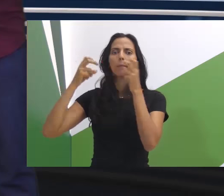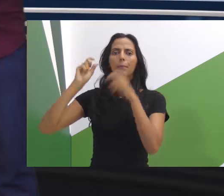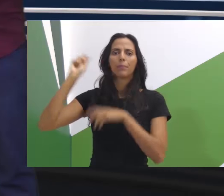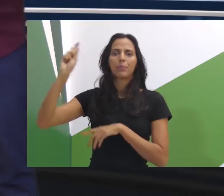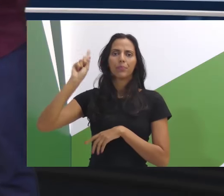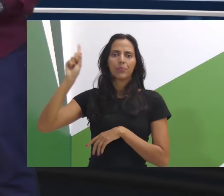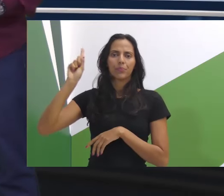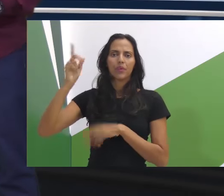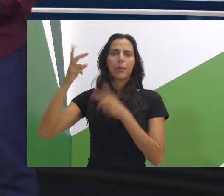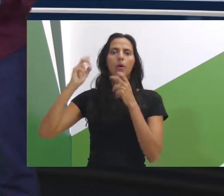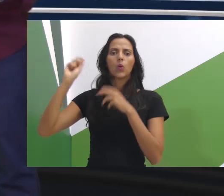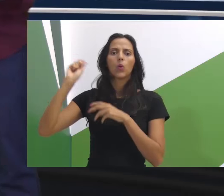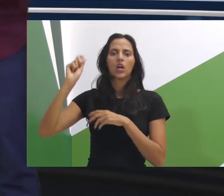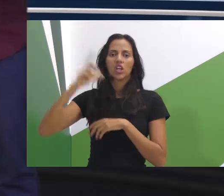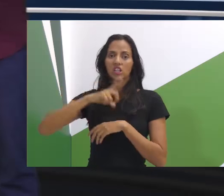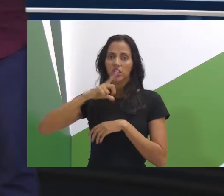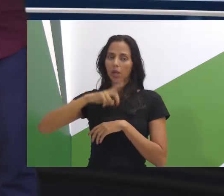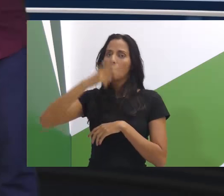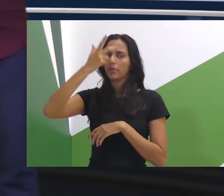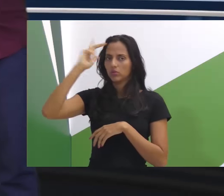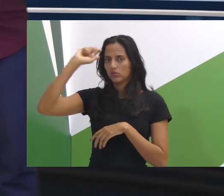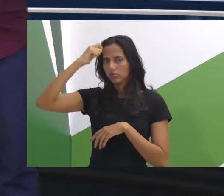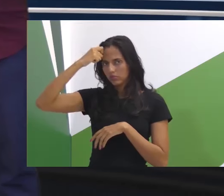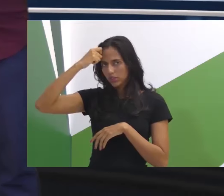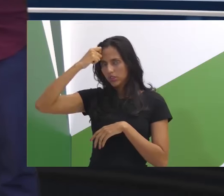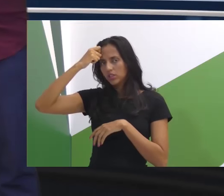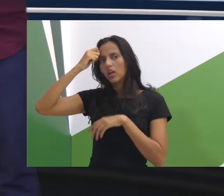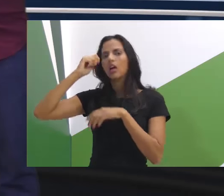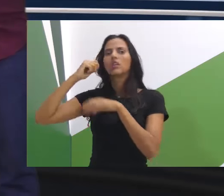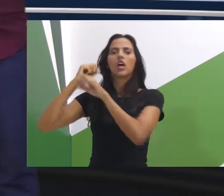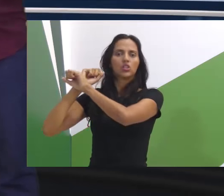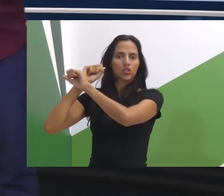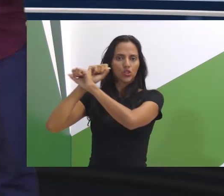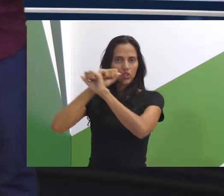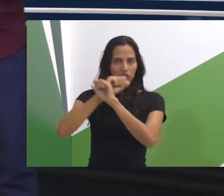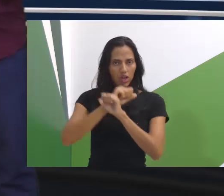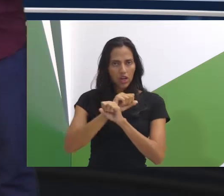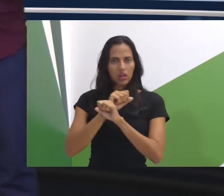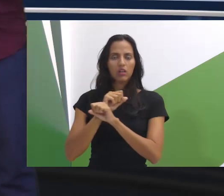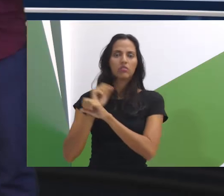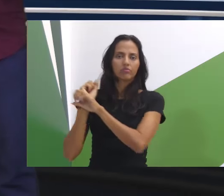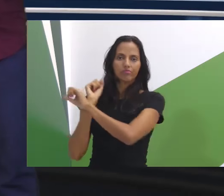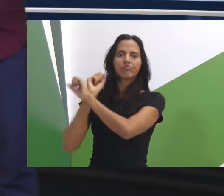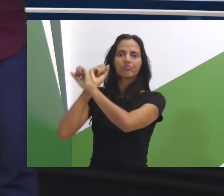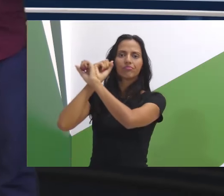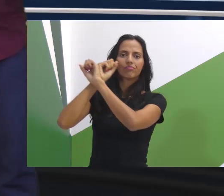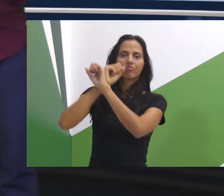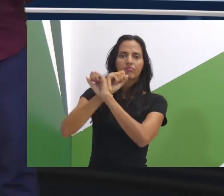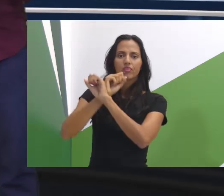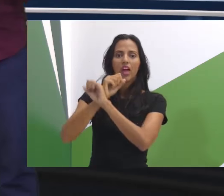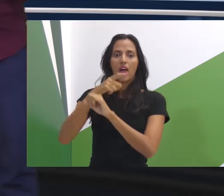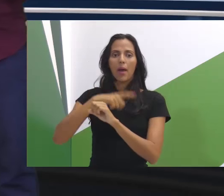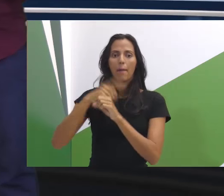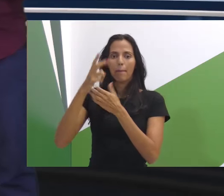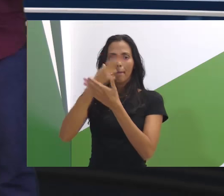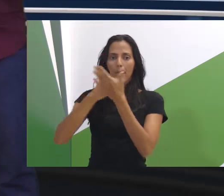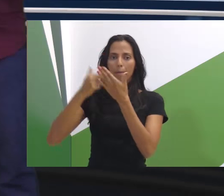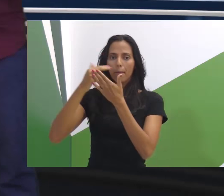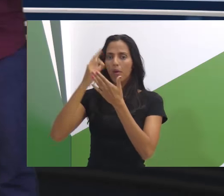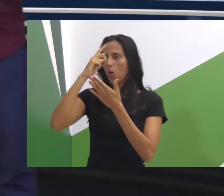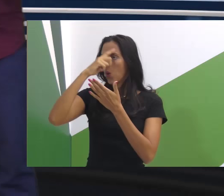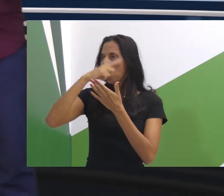escravos de ganho, e um desses escravos está pintando o rosto